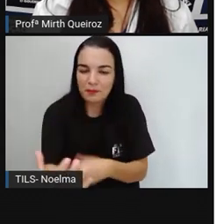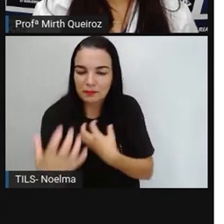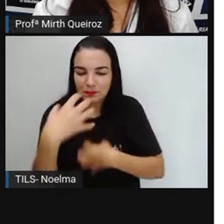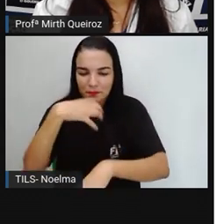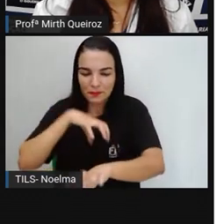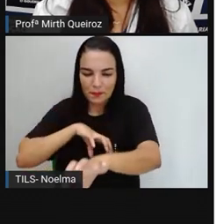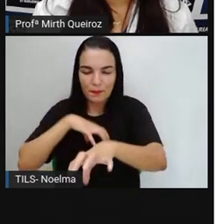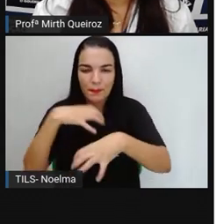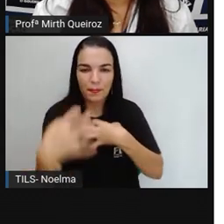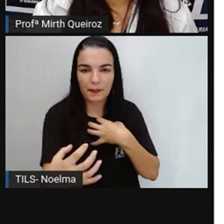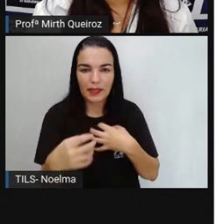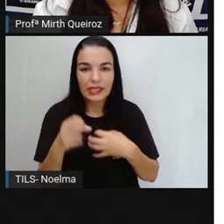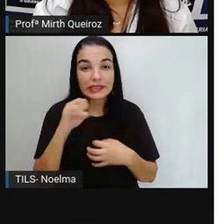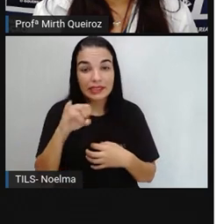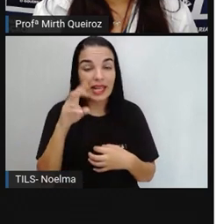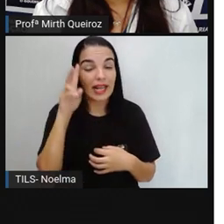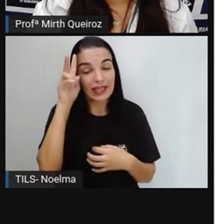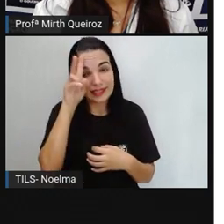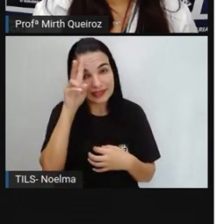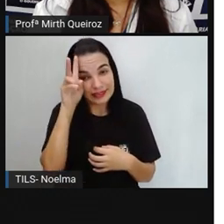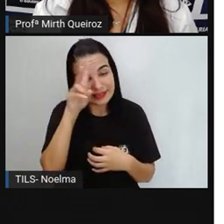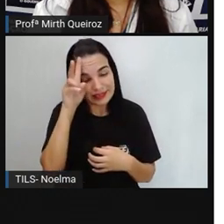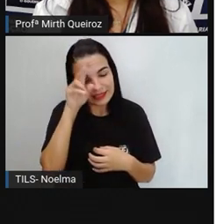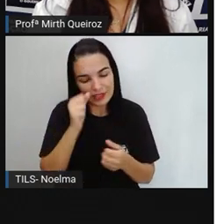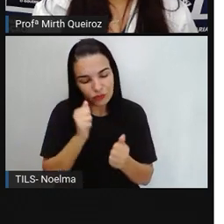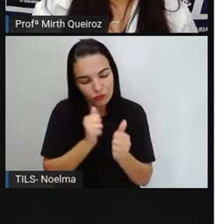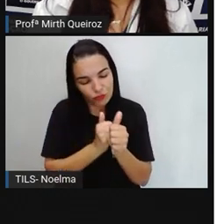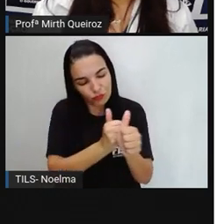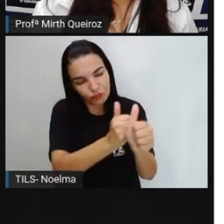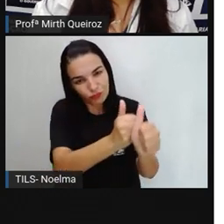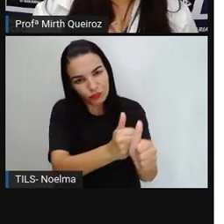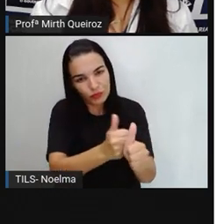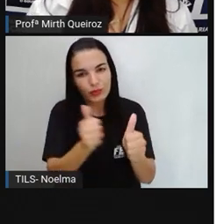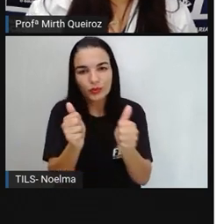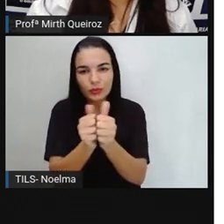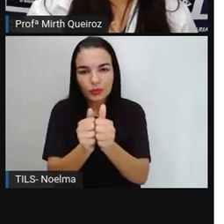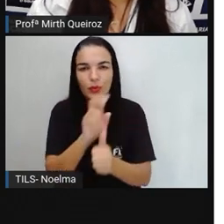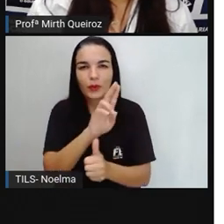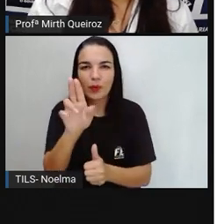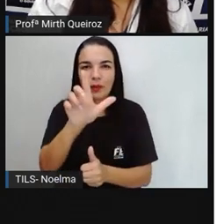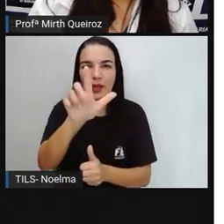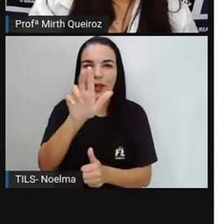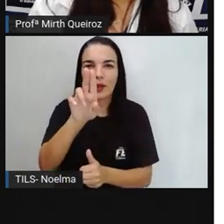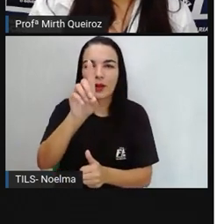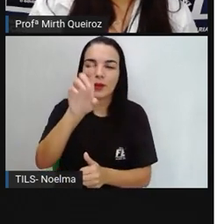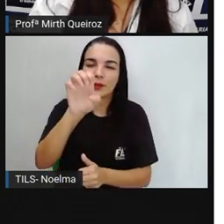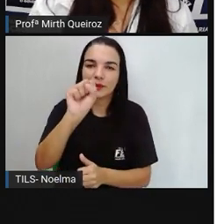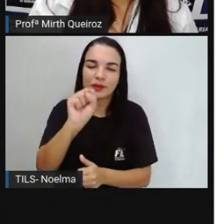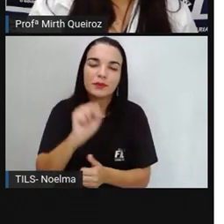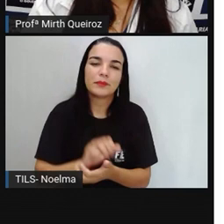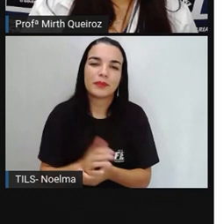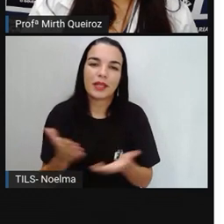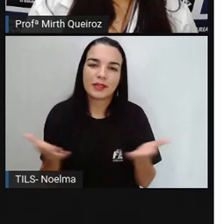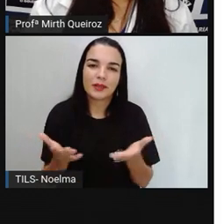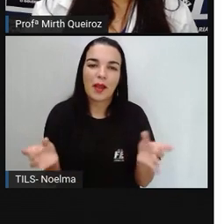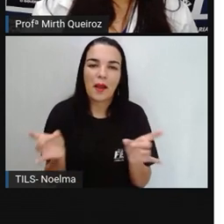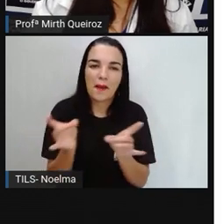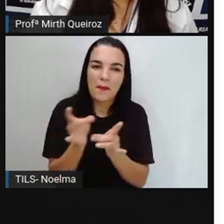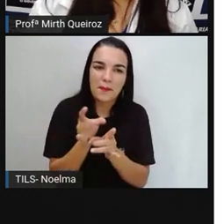está sempre acompanhado, já dizia Lourdes Custódio, né? Então, a nossa aula,